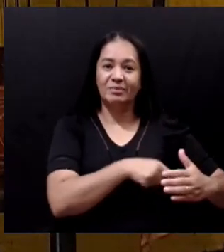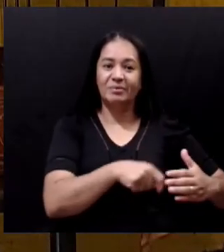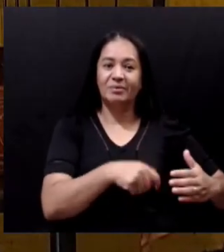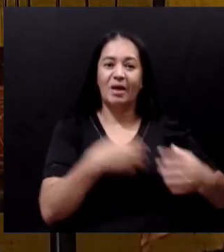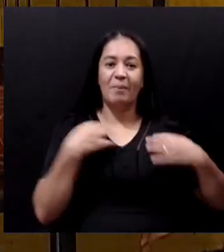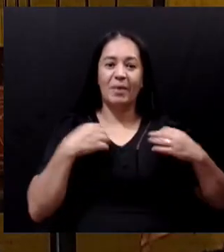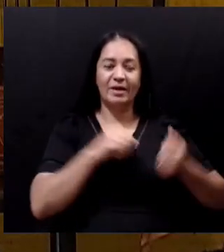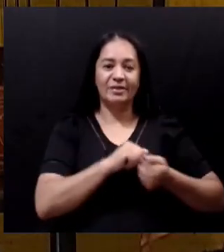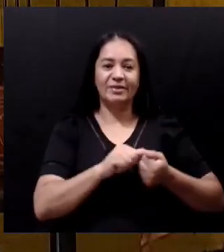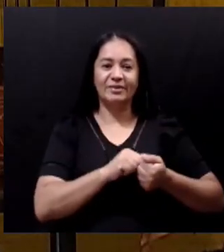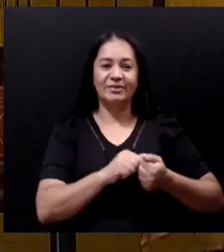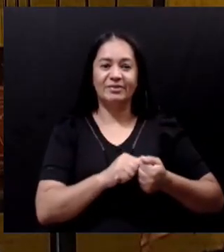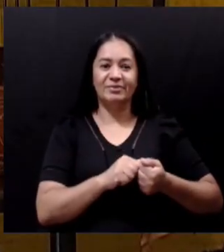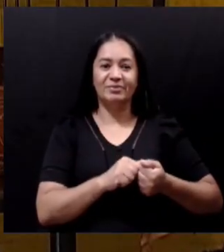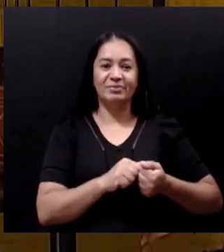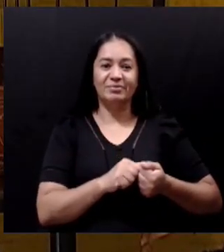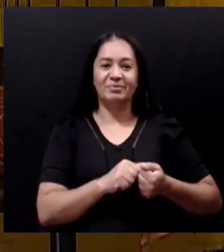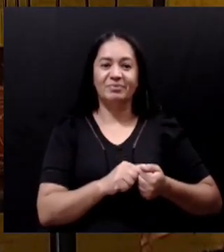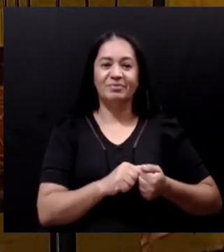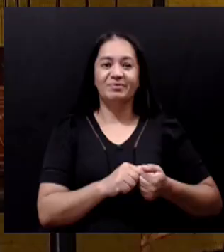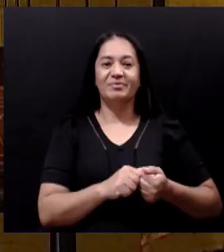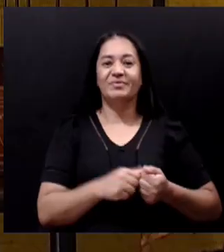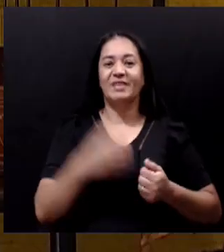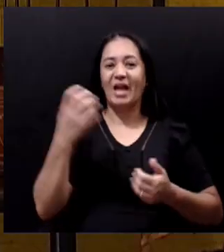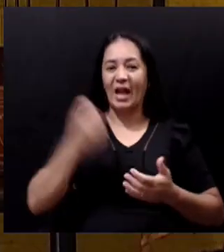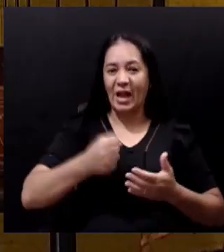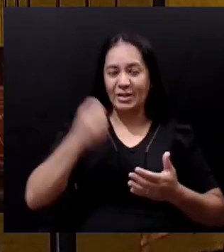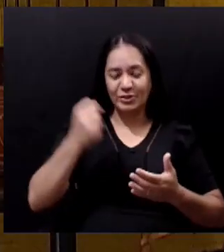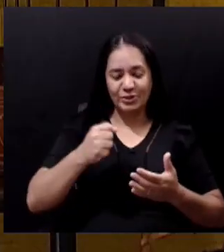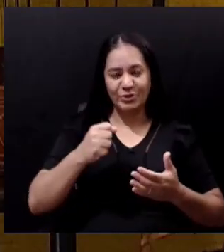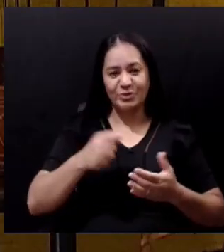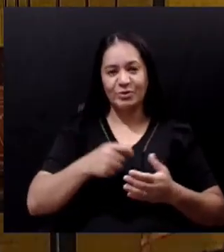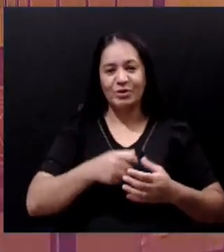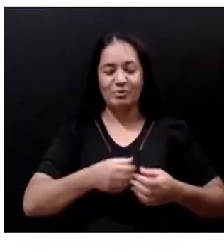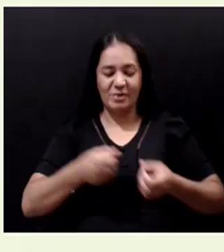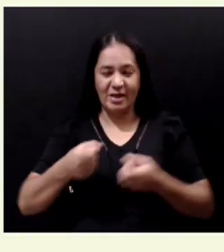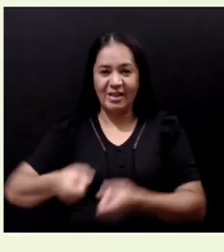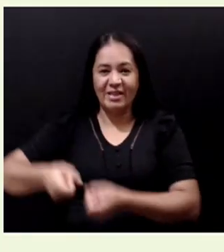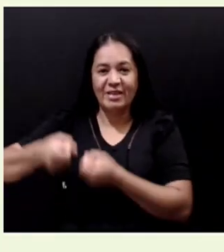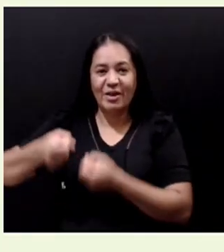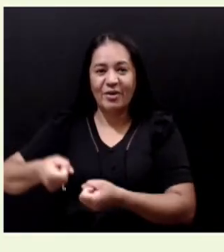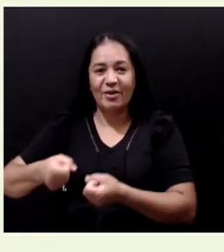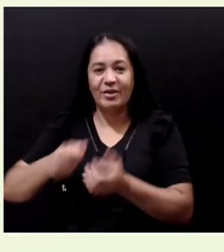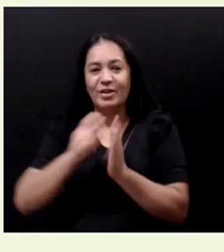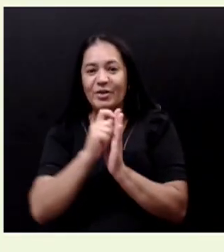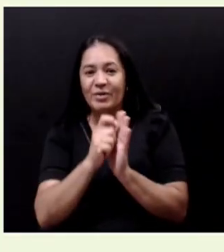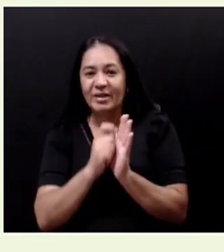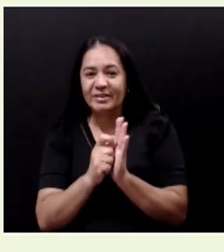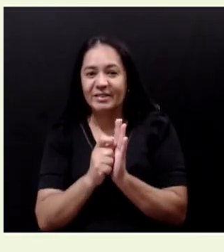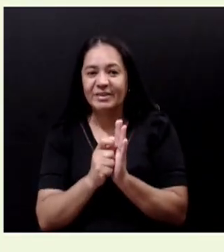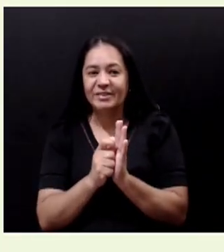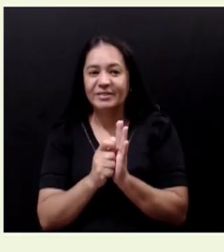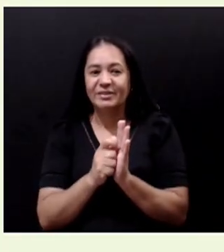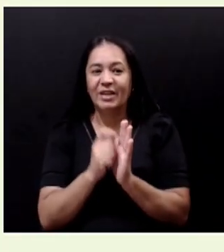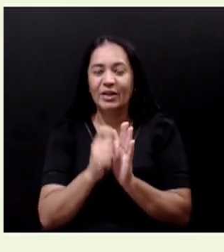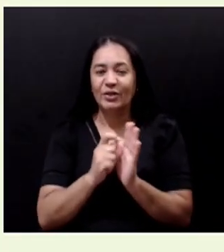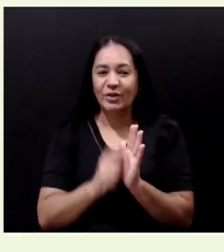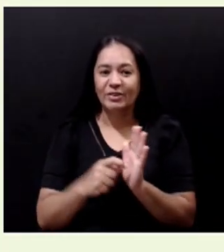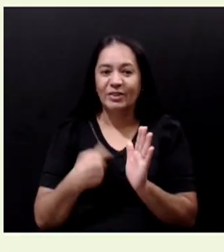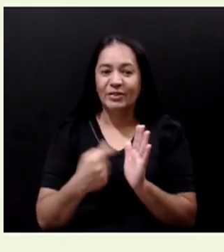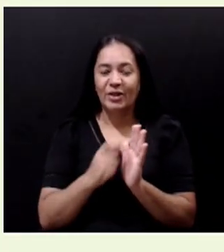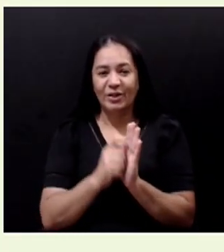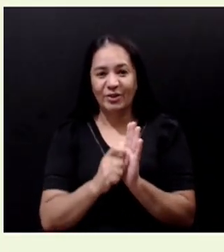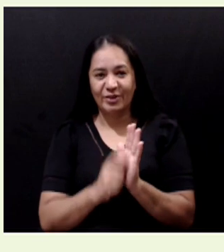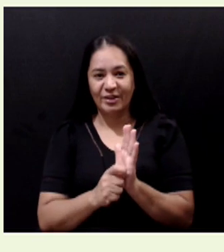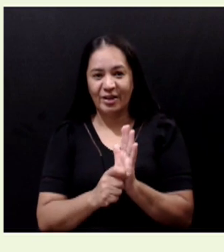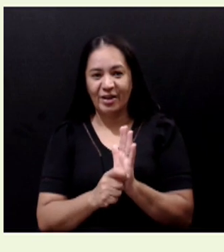de ketchup, a sacola do lado, né? A sacola, o caderninho para marcar o pedido. O cliente pedia, a gente marcava o bloco, o apartamento do cliente